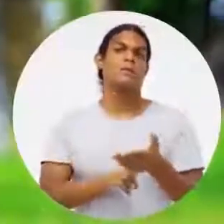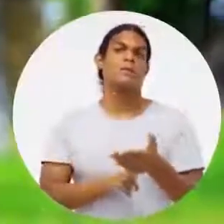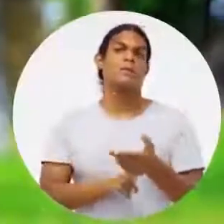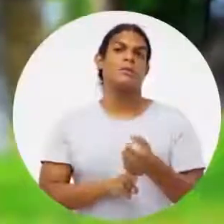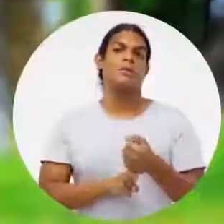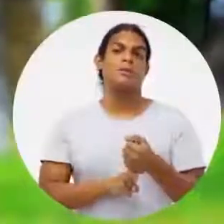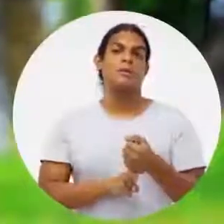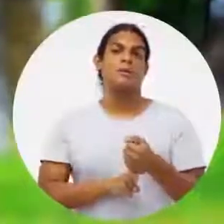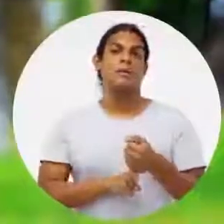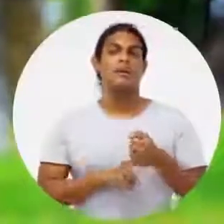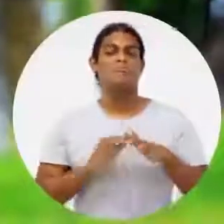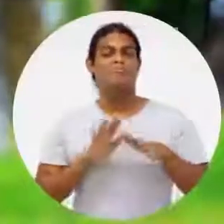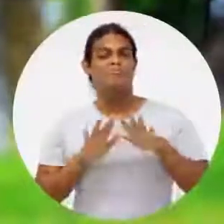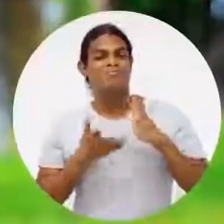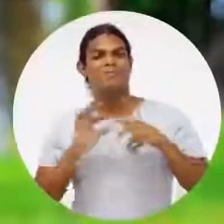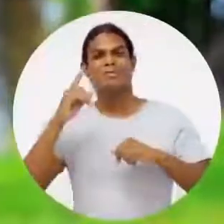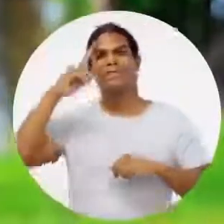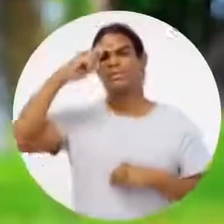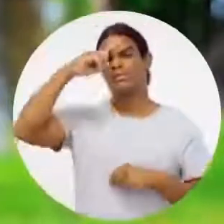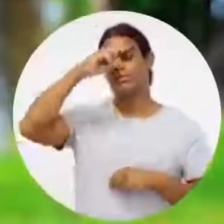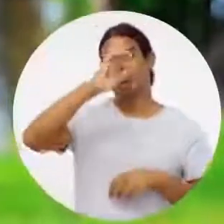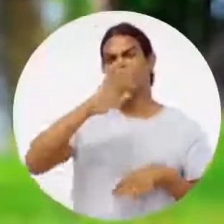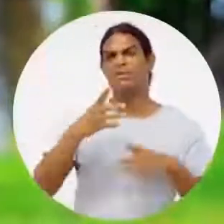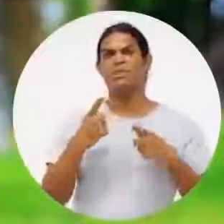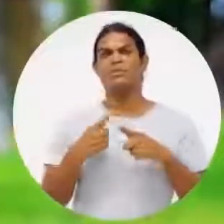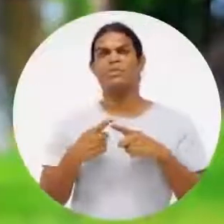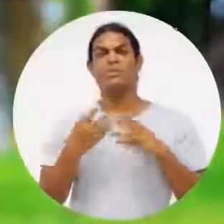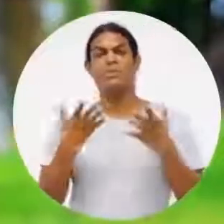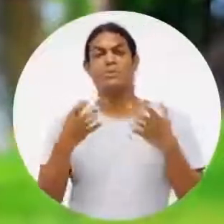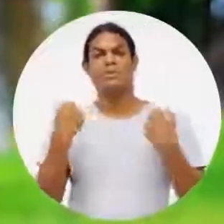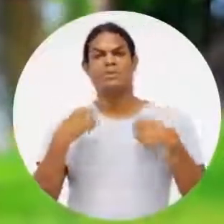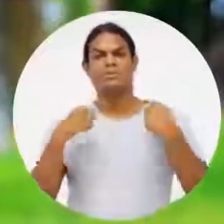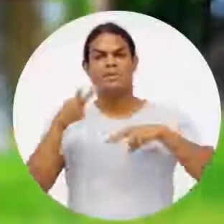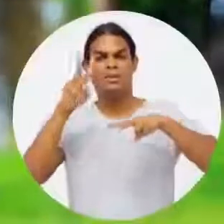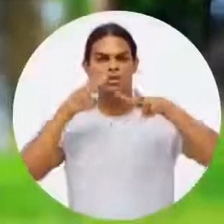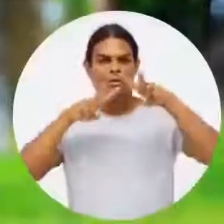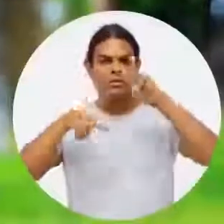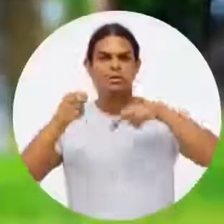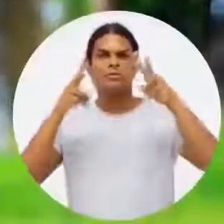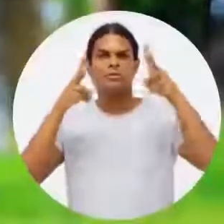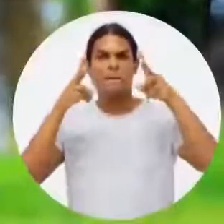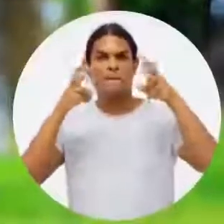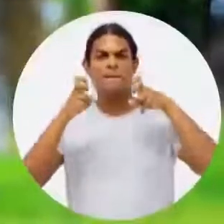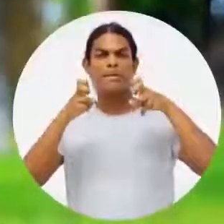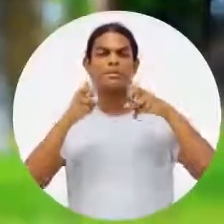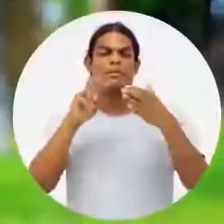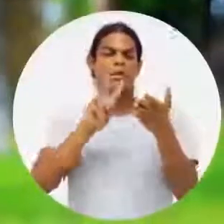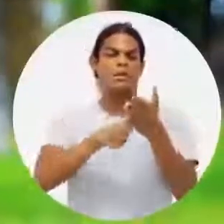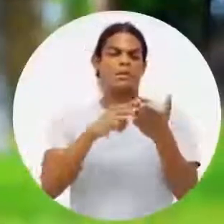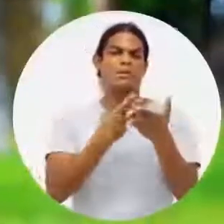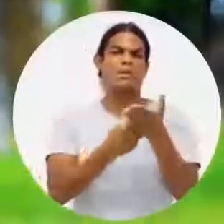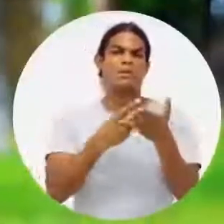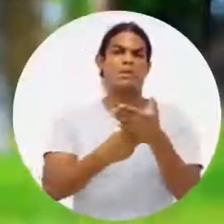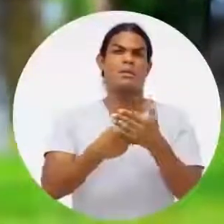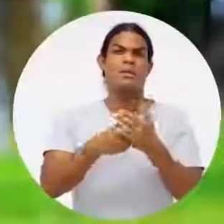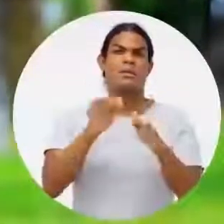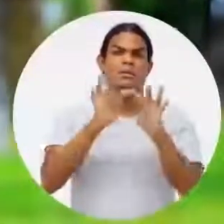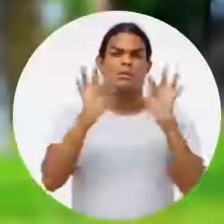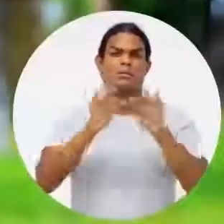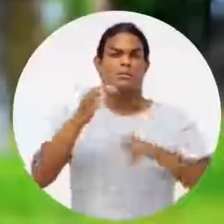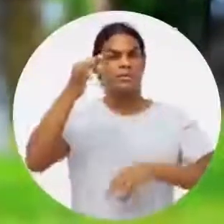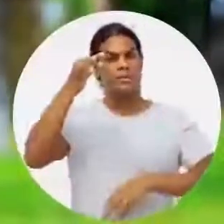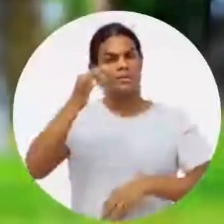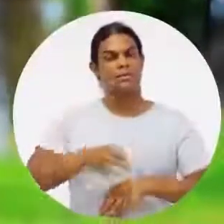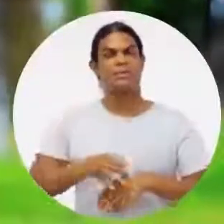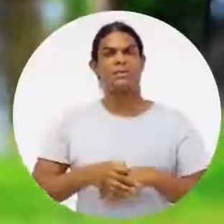fase é um pouquinho mais complexa e precisa que você esteja atento para interpretar da melhor forma possível o